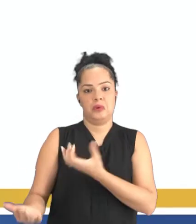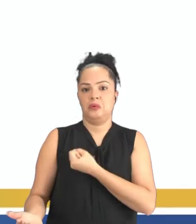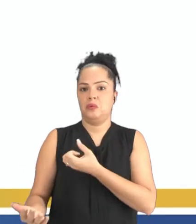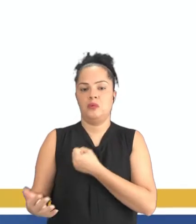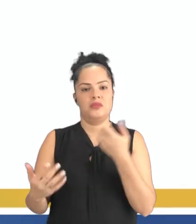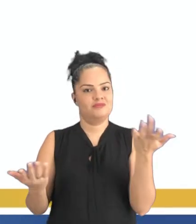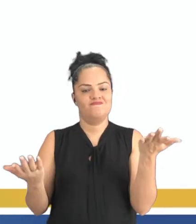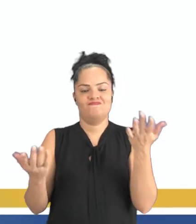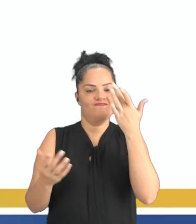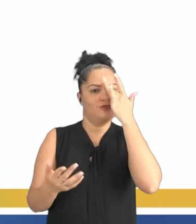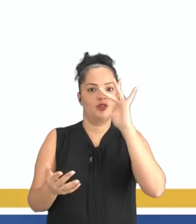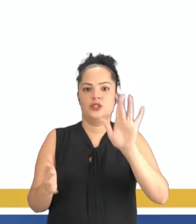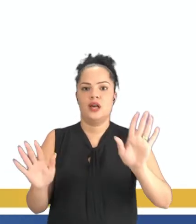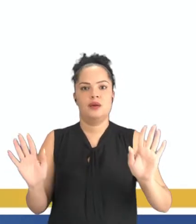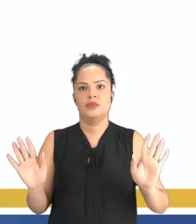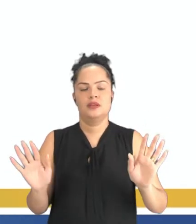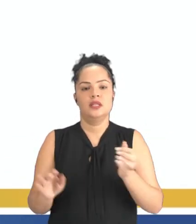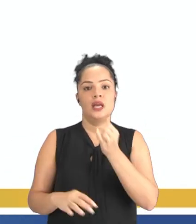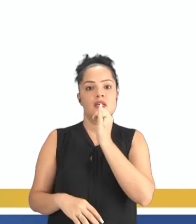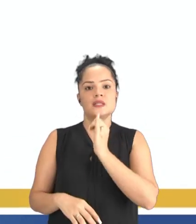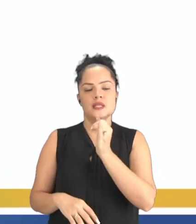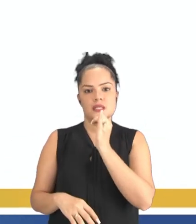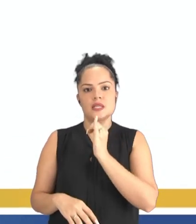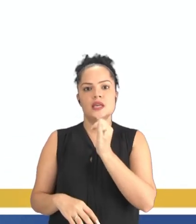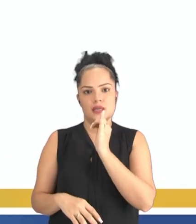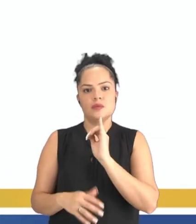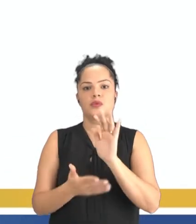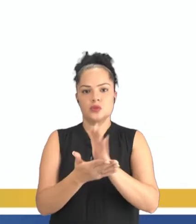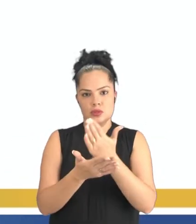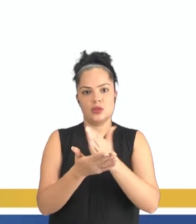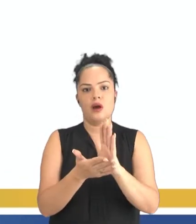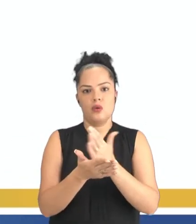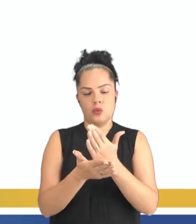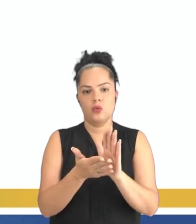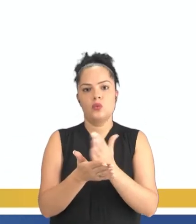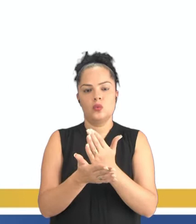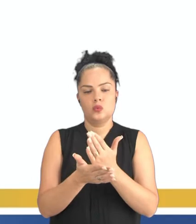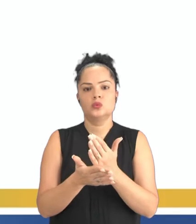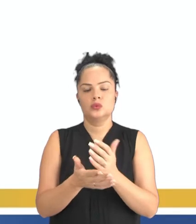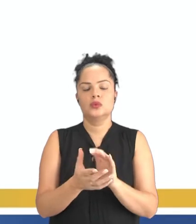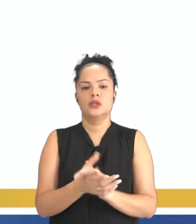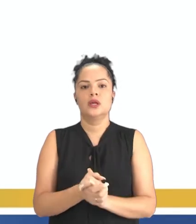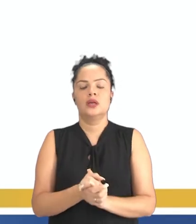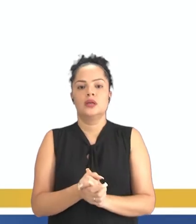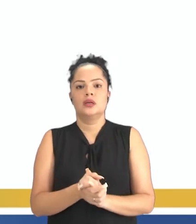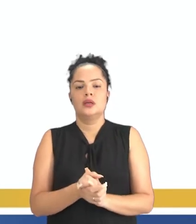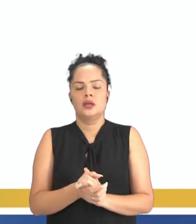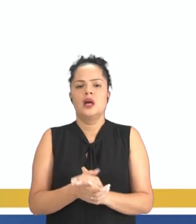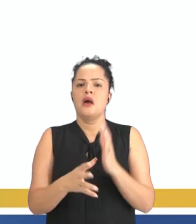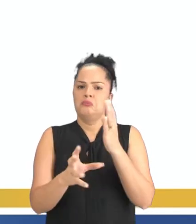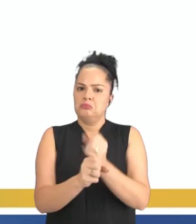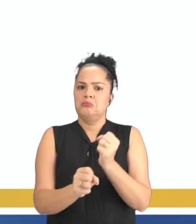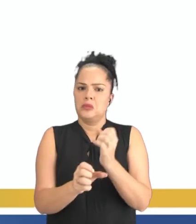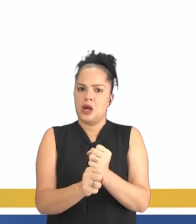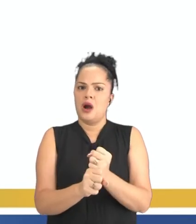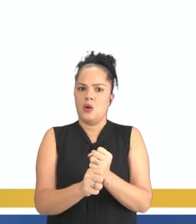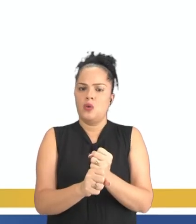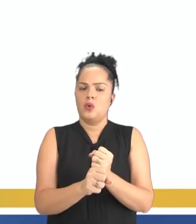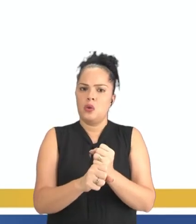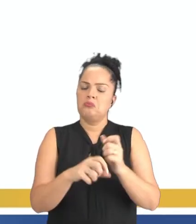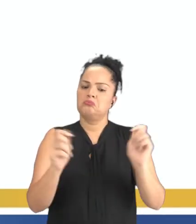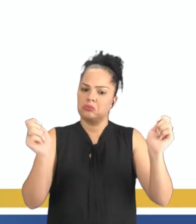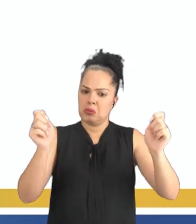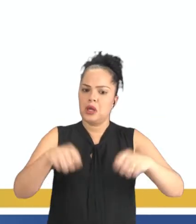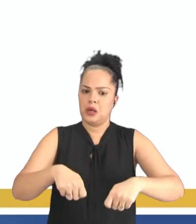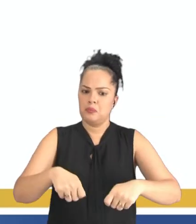cima. Então, nós temos aí exemplos de experimentos aleatórios. Você tem o total de chance de acontecer, né? Por